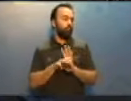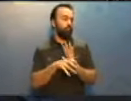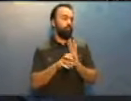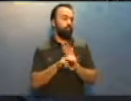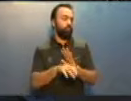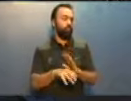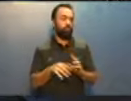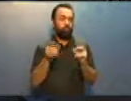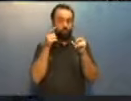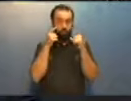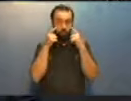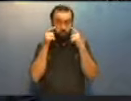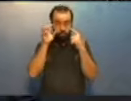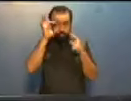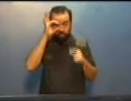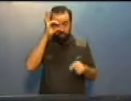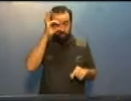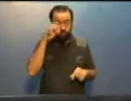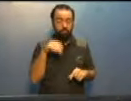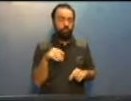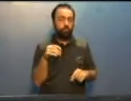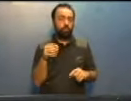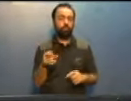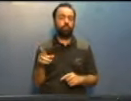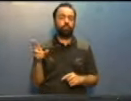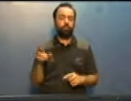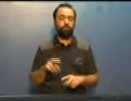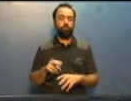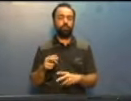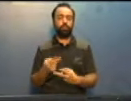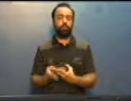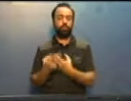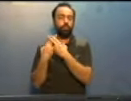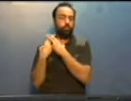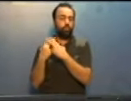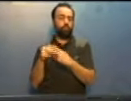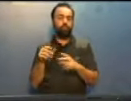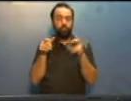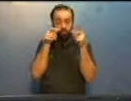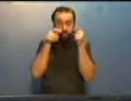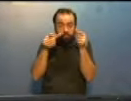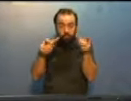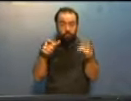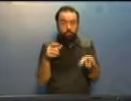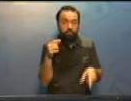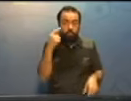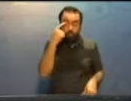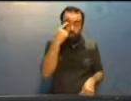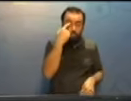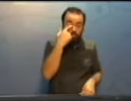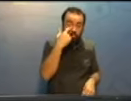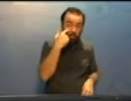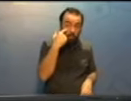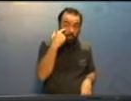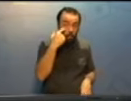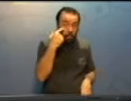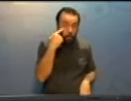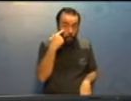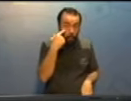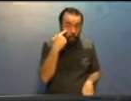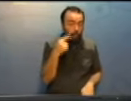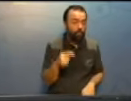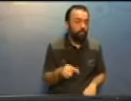Então, os olhos são os órgãos responsáveis pelo sentido da visão. Eles se encontram nas cavidades ósseas, nas